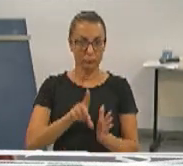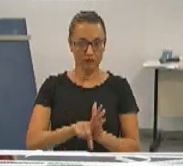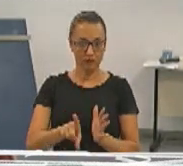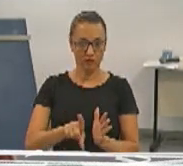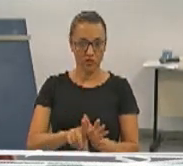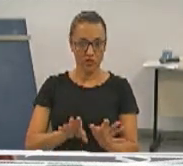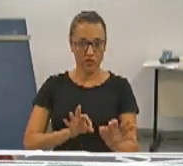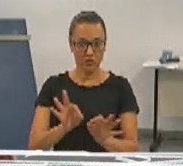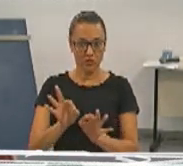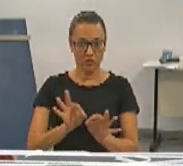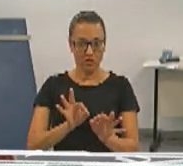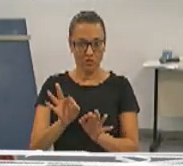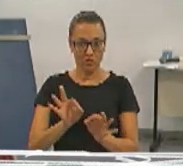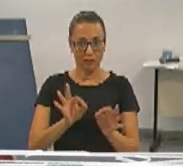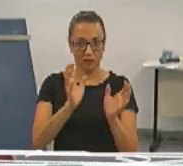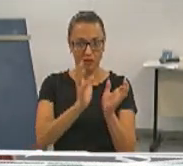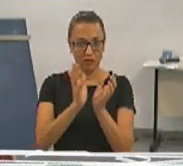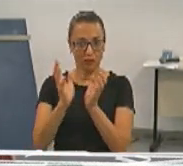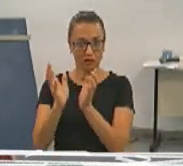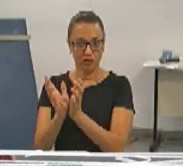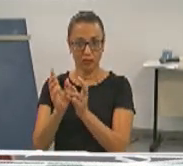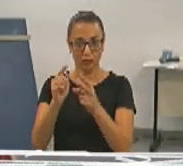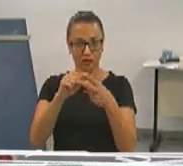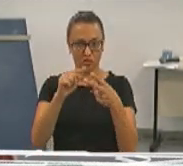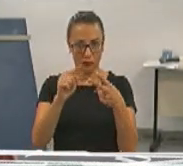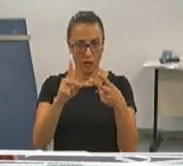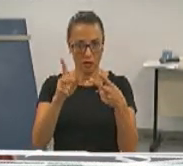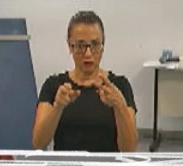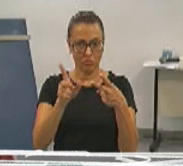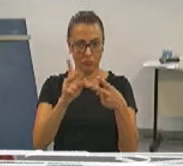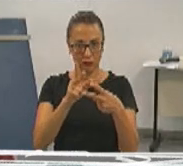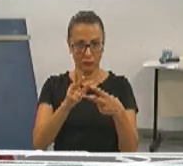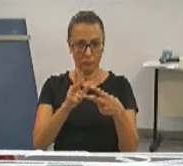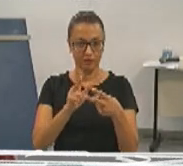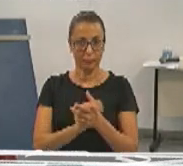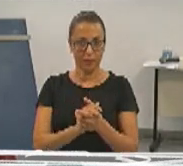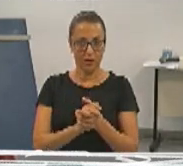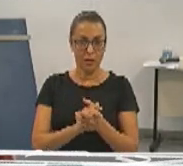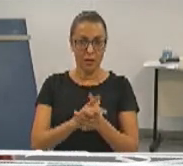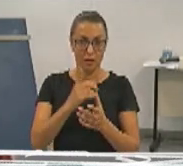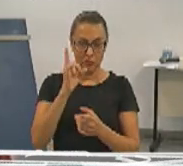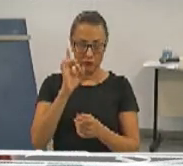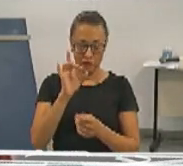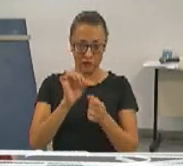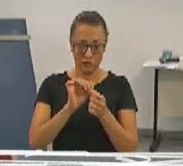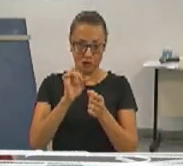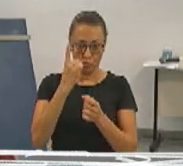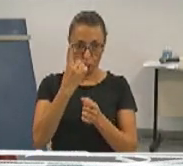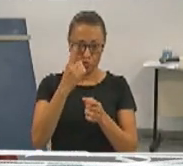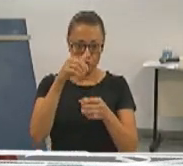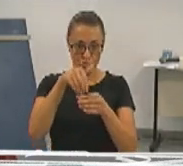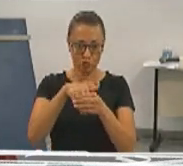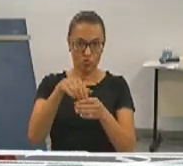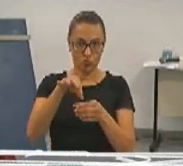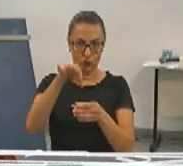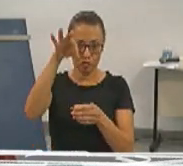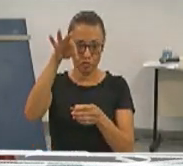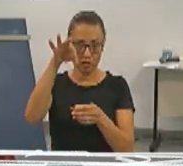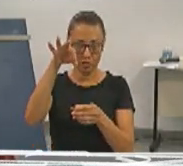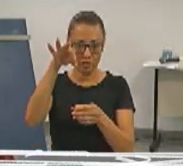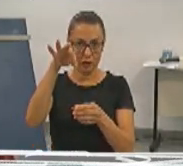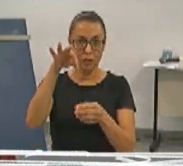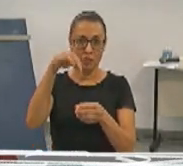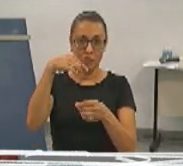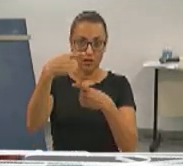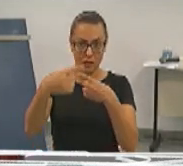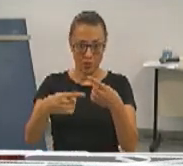ordem sorteada será a mesma nos dois blocos. Então, eu vou fazer apenas um sorteio, e ele